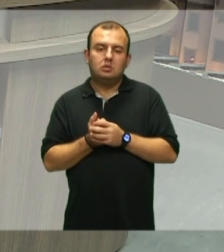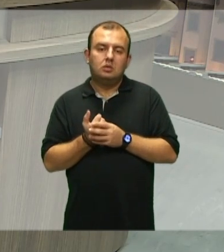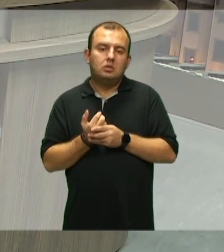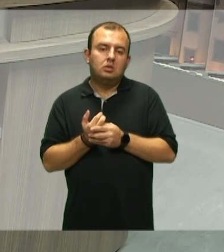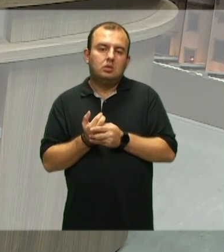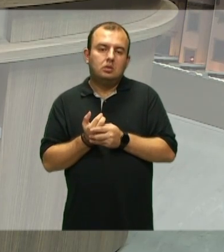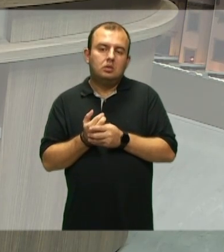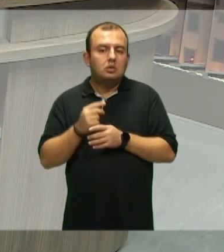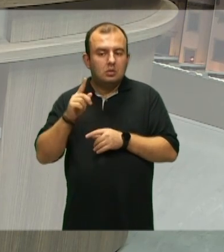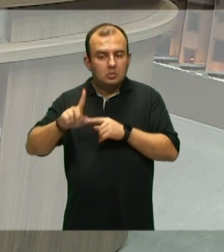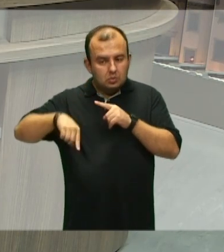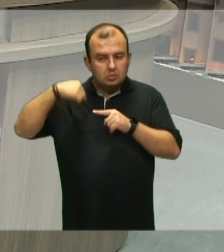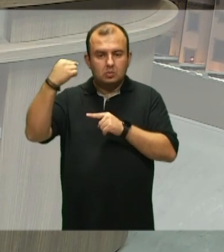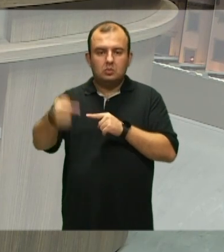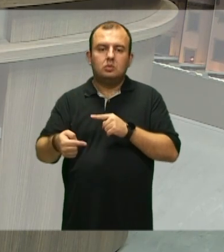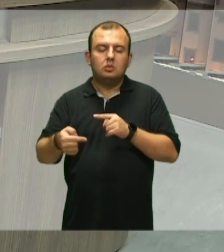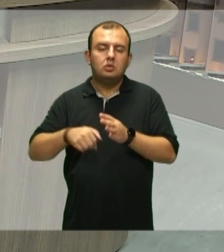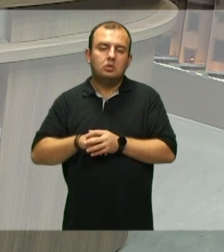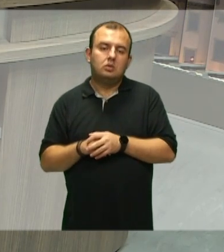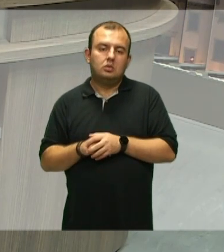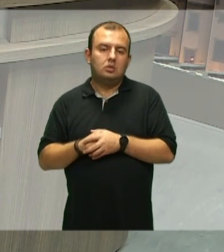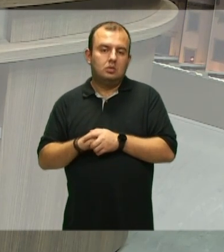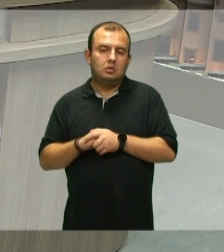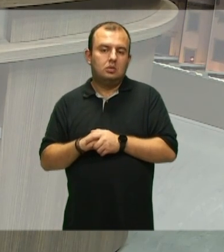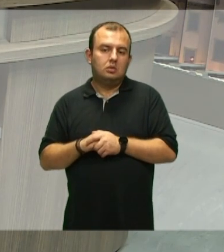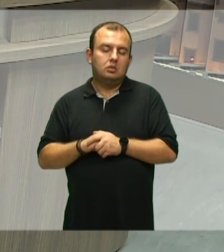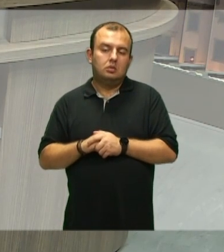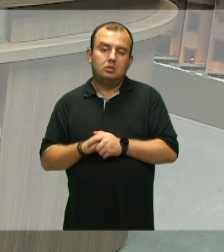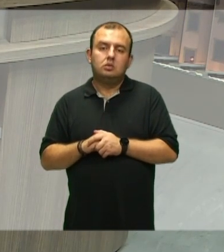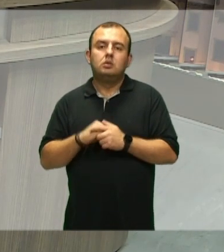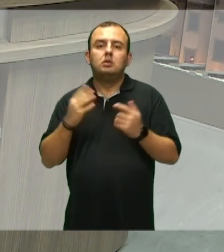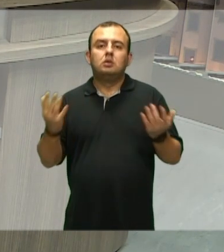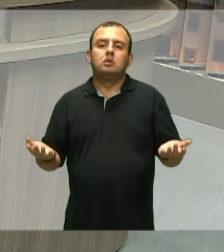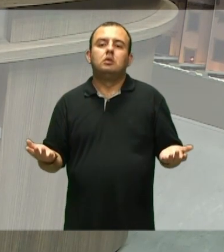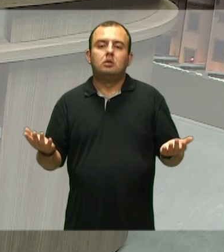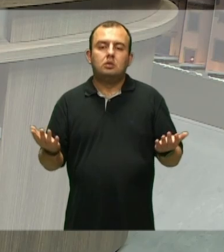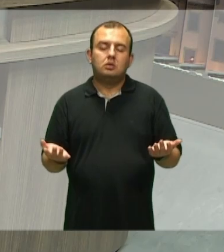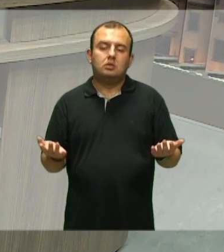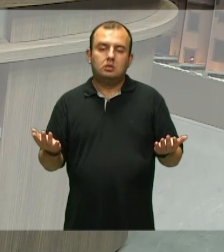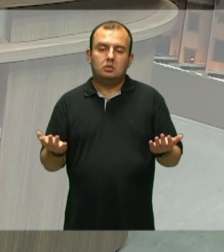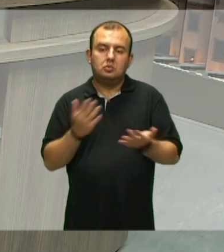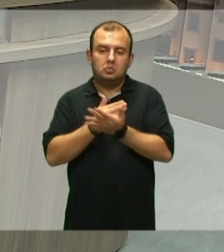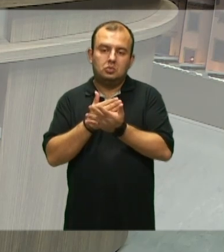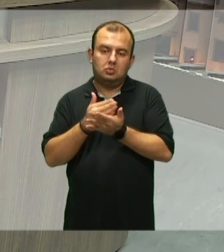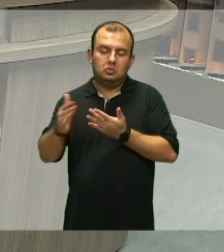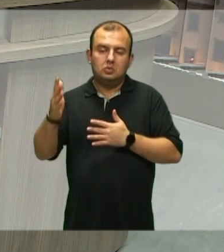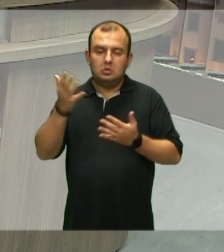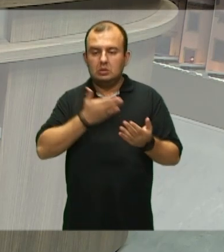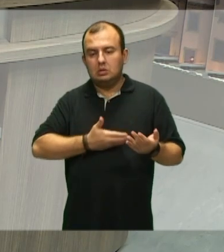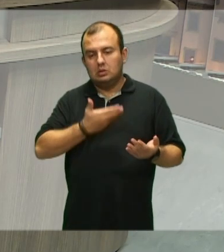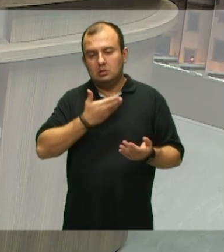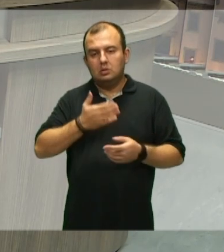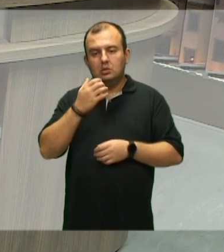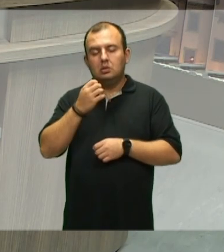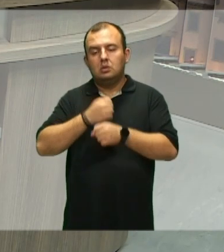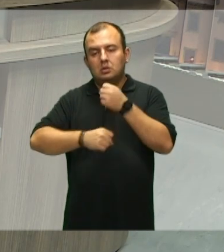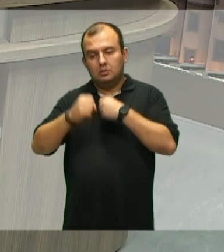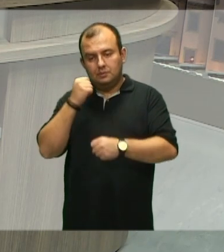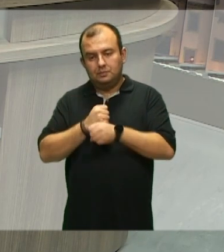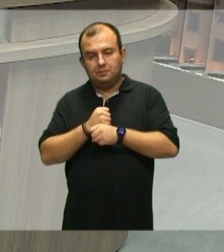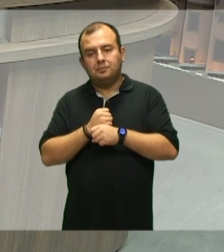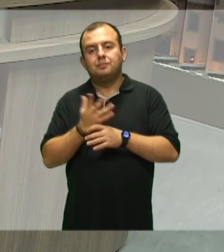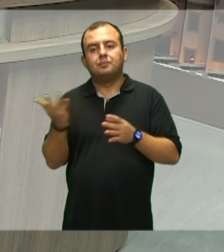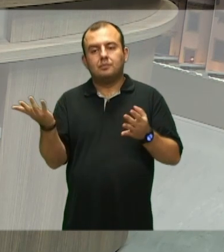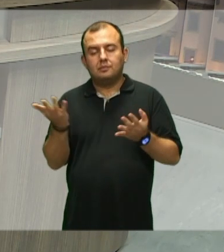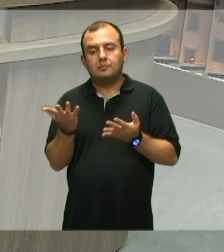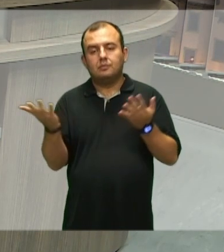um pós dessa mesma peça? Então, nós estreamos a peça em dezembro do ano passado e os nossos espetáculos,